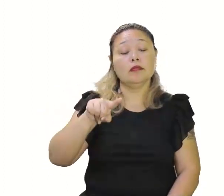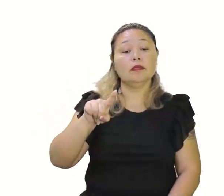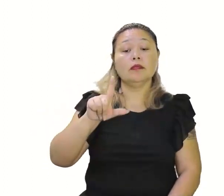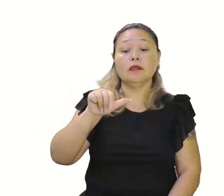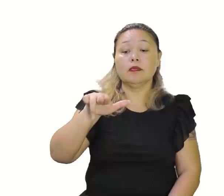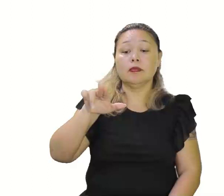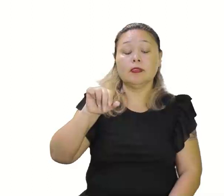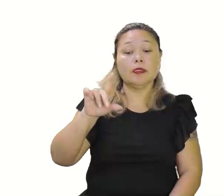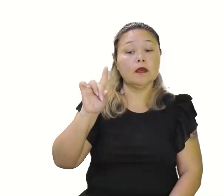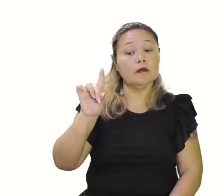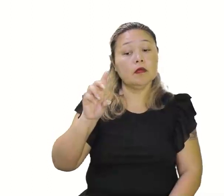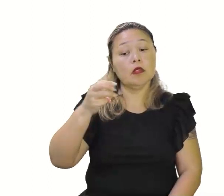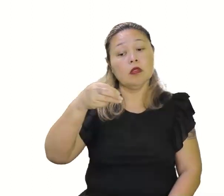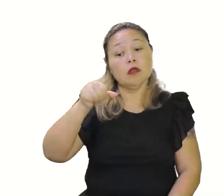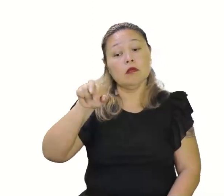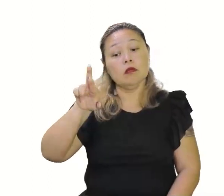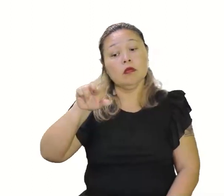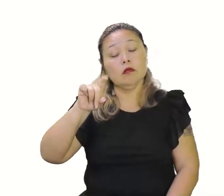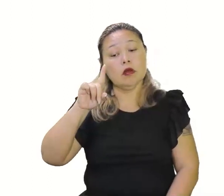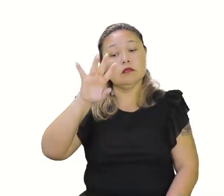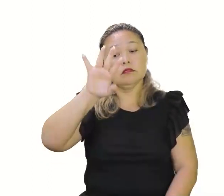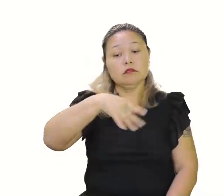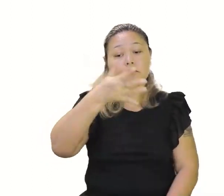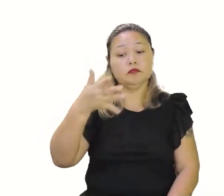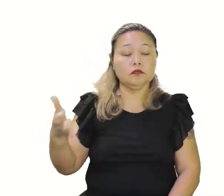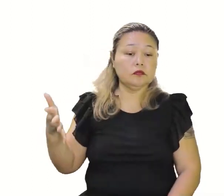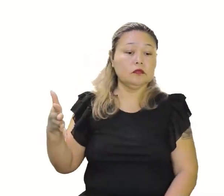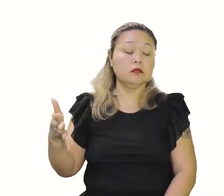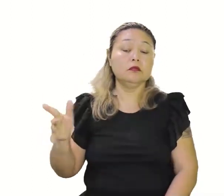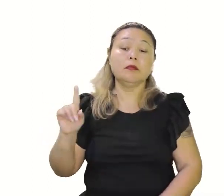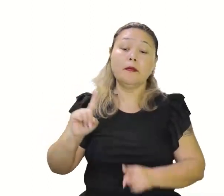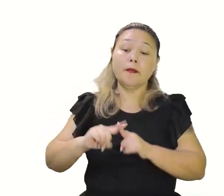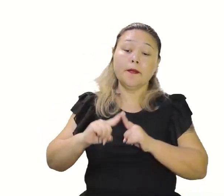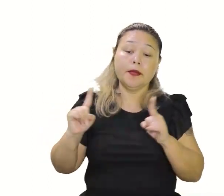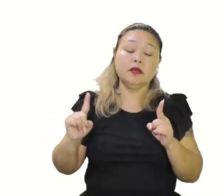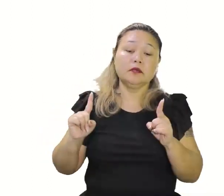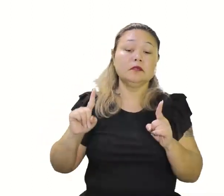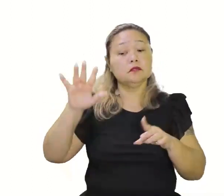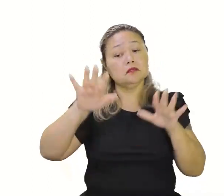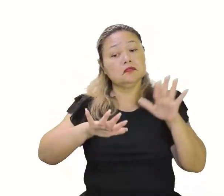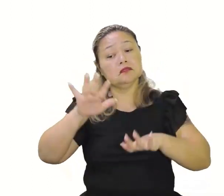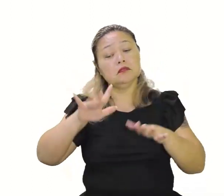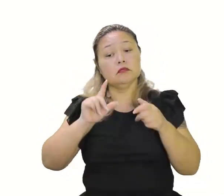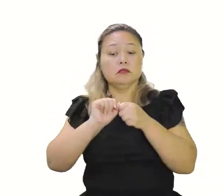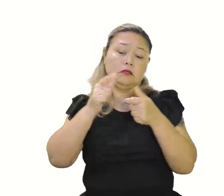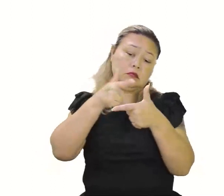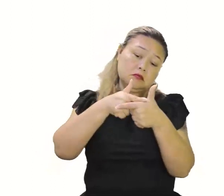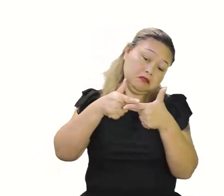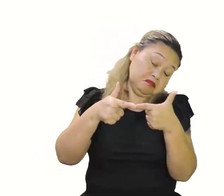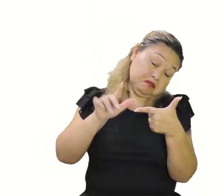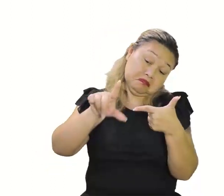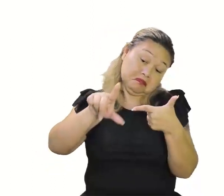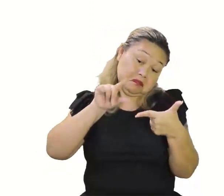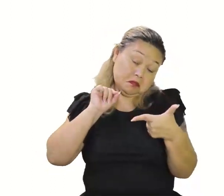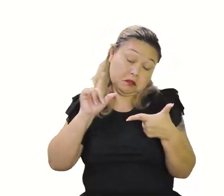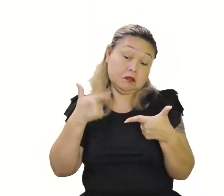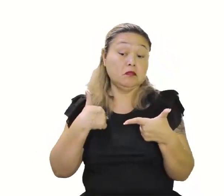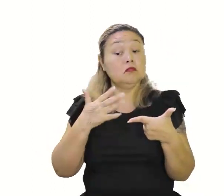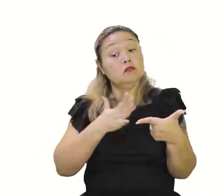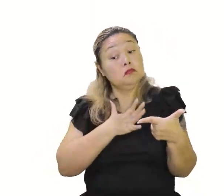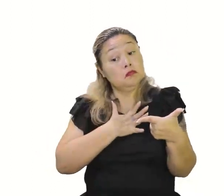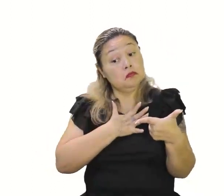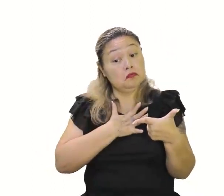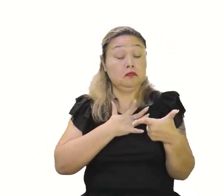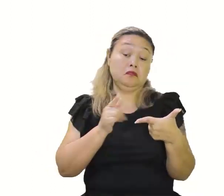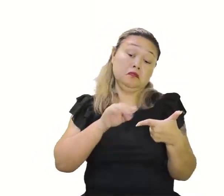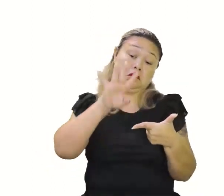tabelinha, professor Maurício. A tabelinha ajuda bastante, né? Mas também tem gente que prefere dividir, né? Eu prefiro a